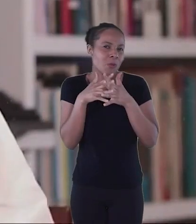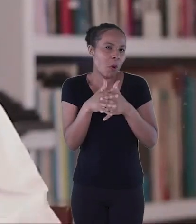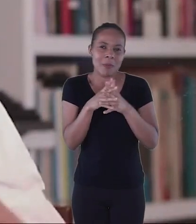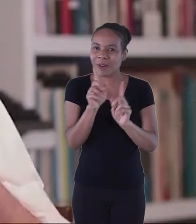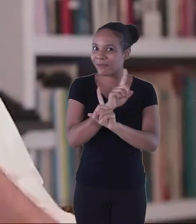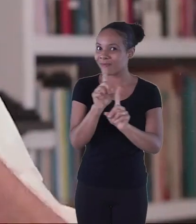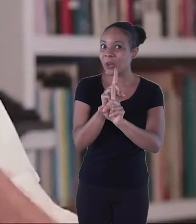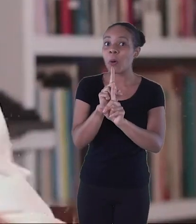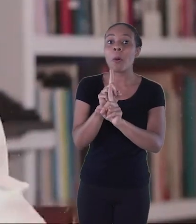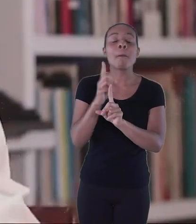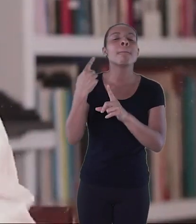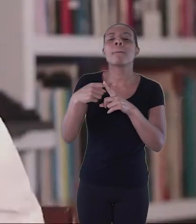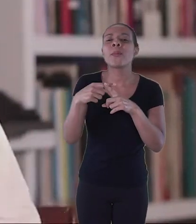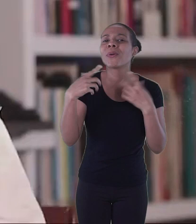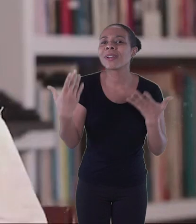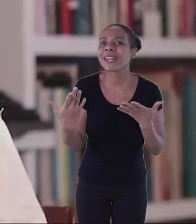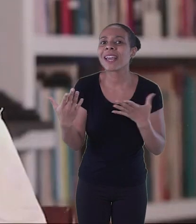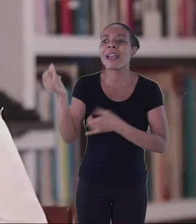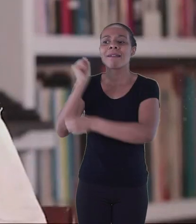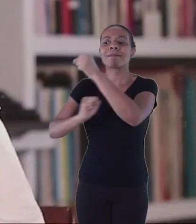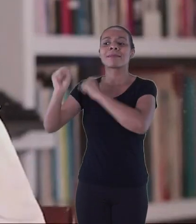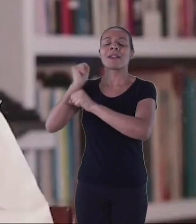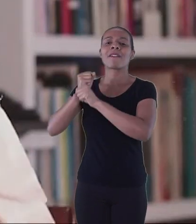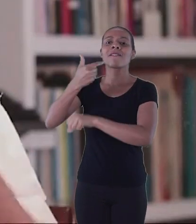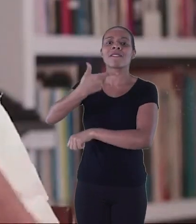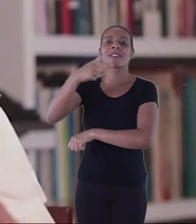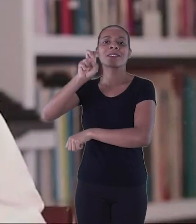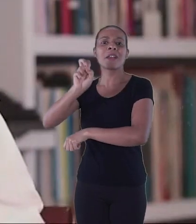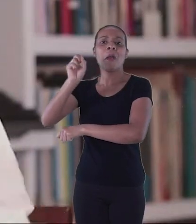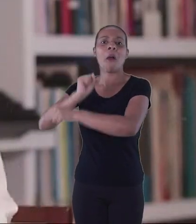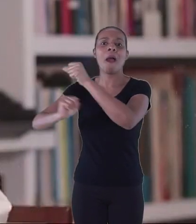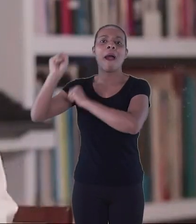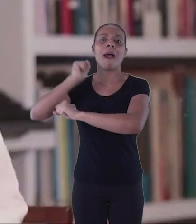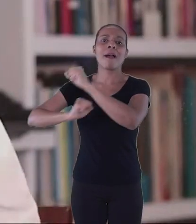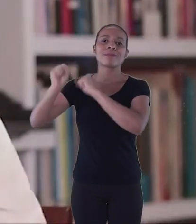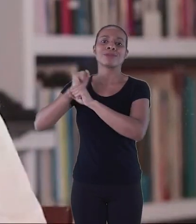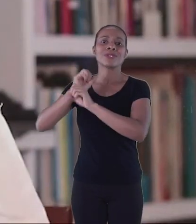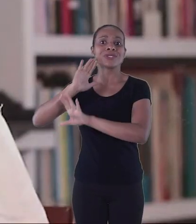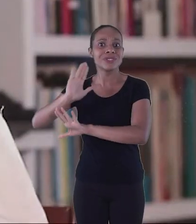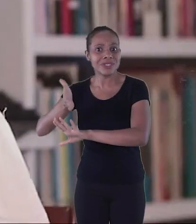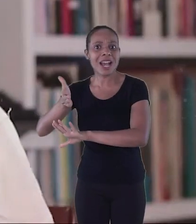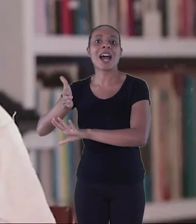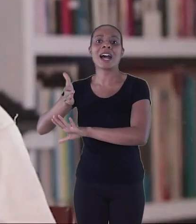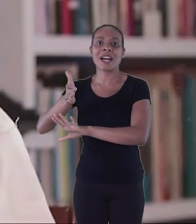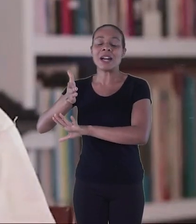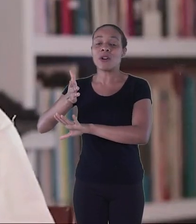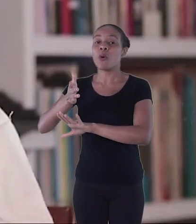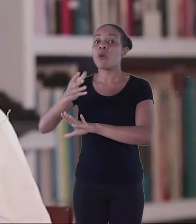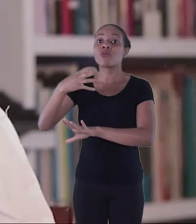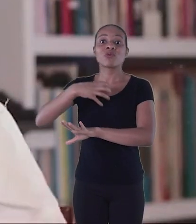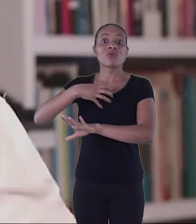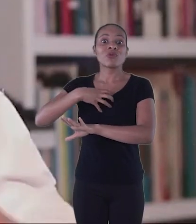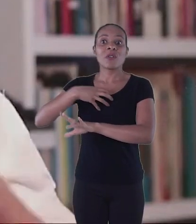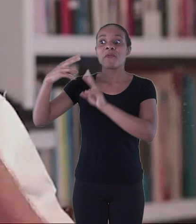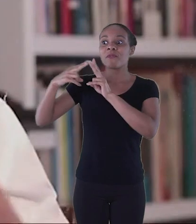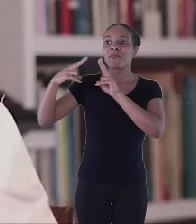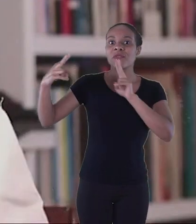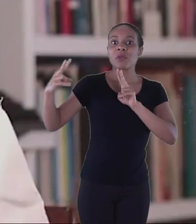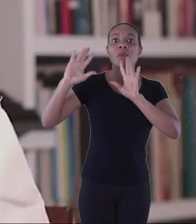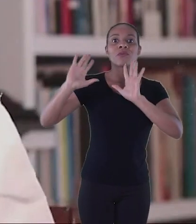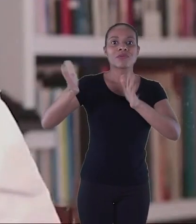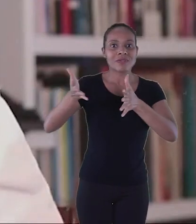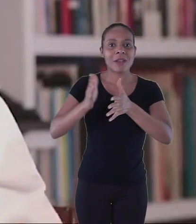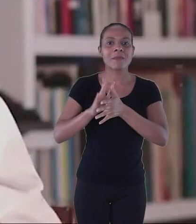anos a gente faz as transmissões para o digital. A gente antes, no começo, começou ao vivo no Facebook, depois começou